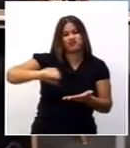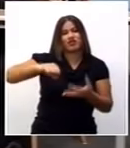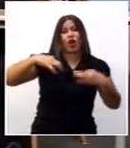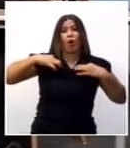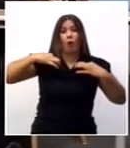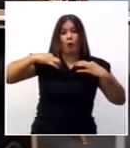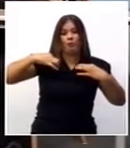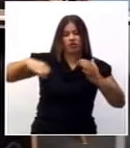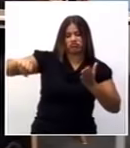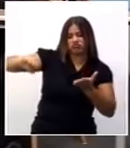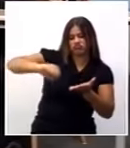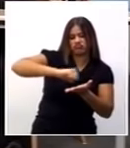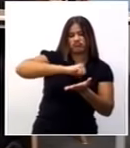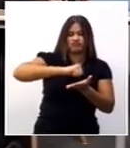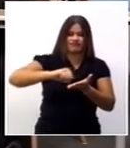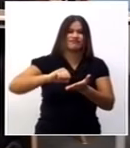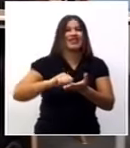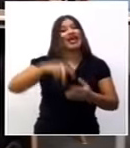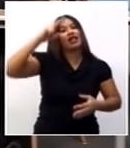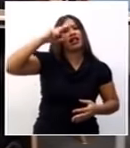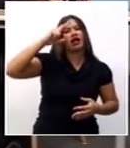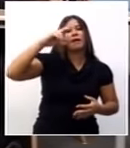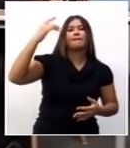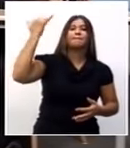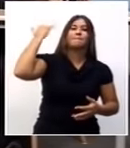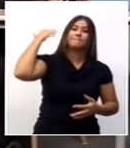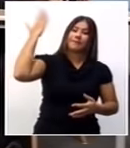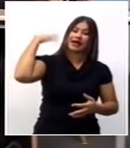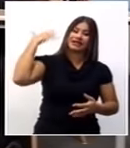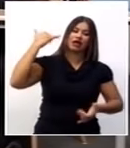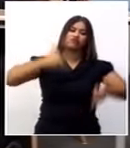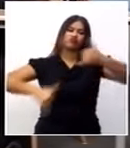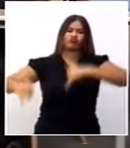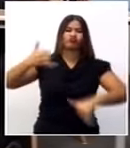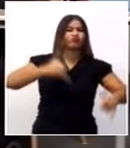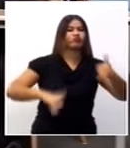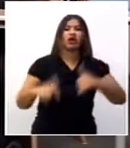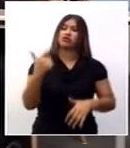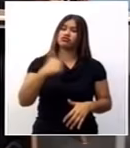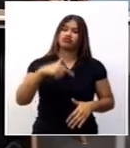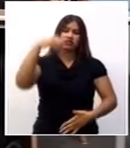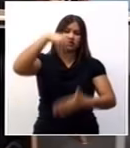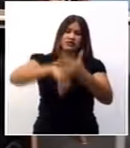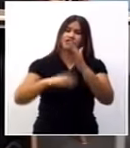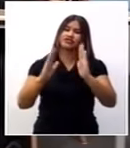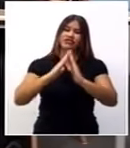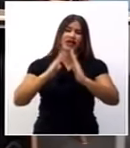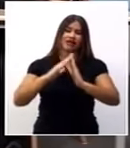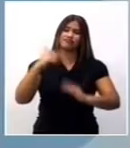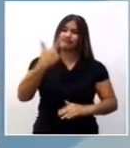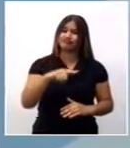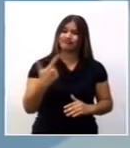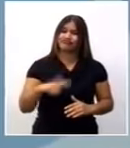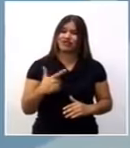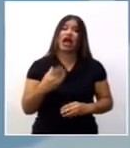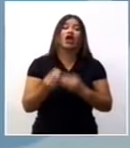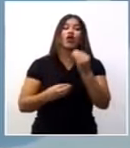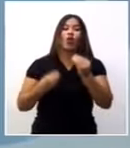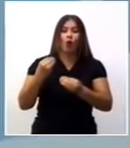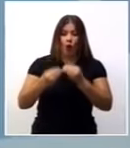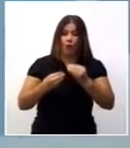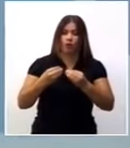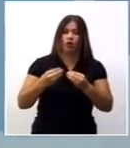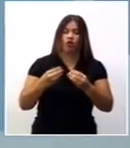Antigamente não existia eletricidade. As pessoas não tinham eletricidade em casa. Então, como isso funcionava? Aqui dentro se